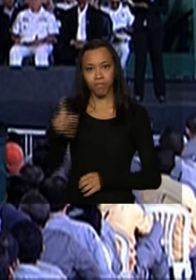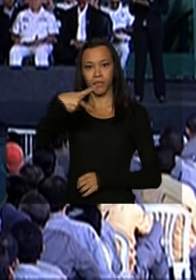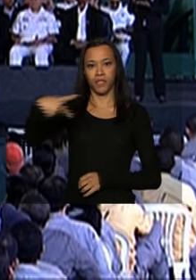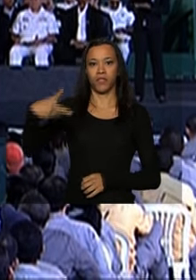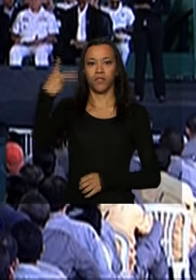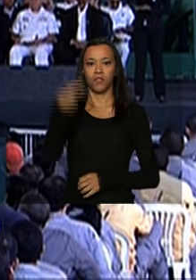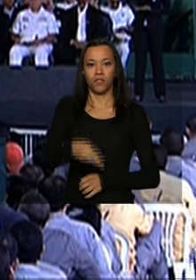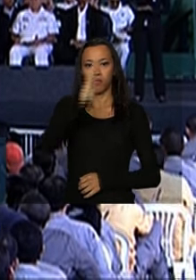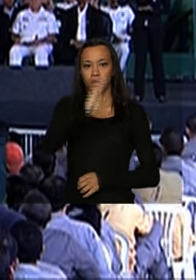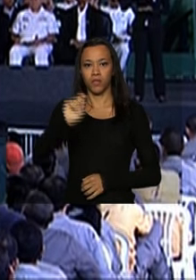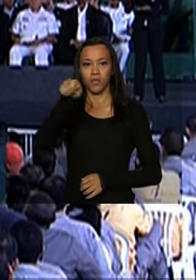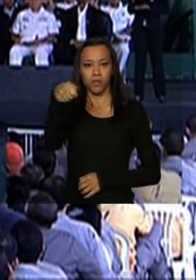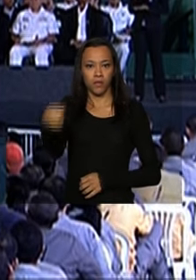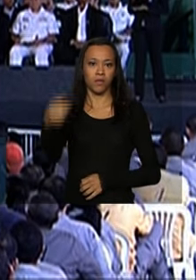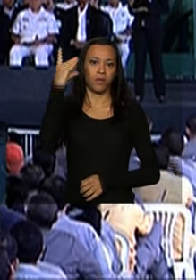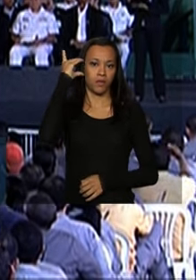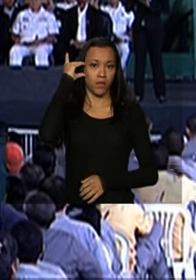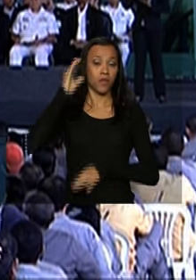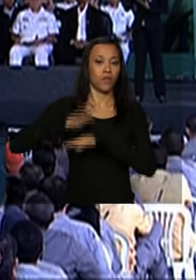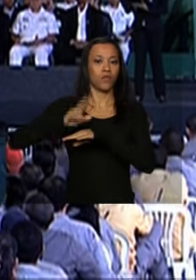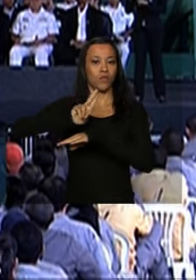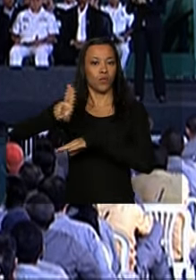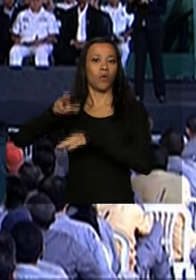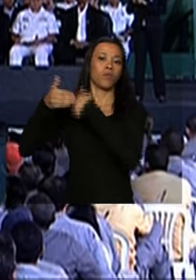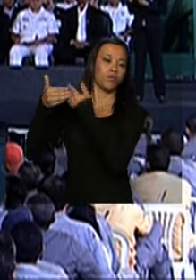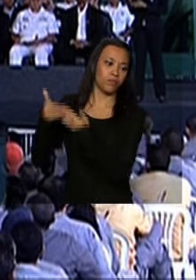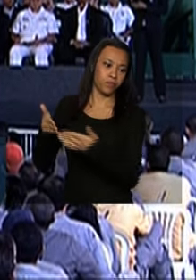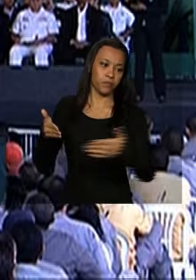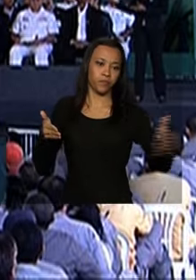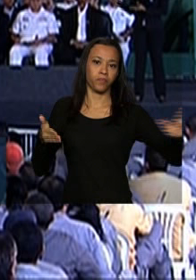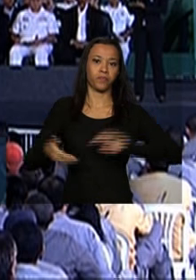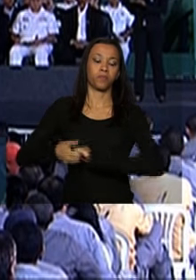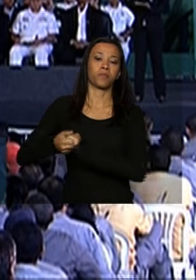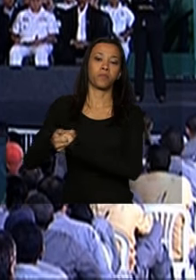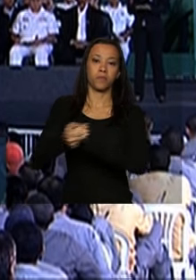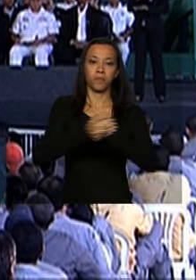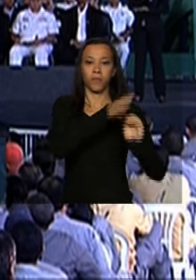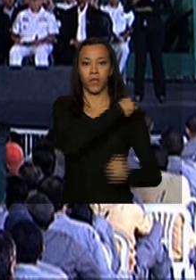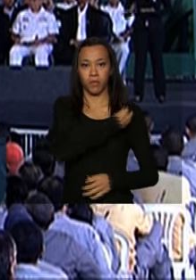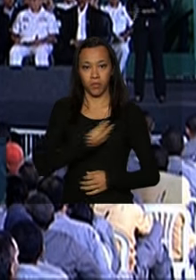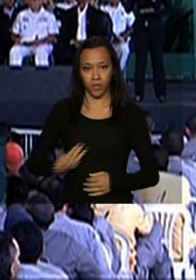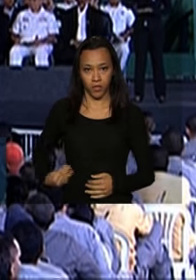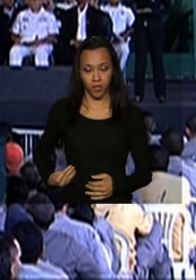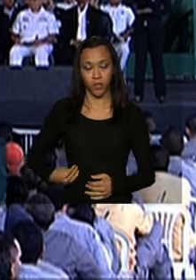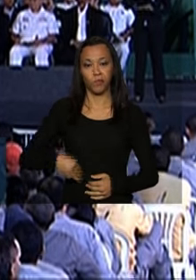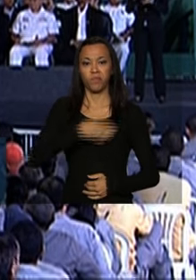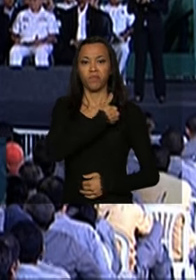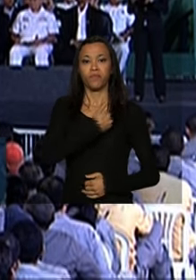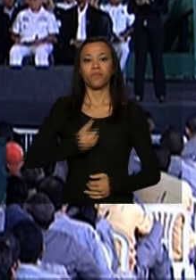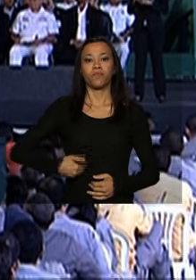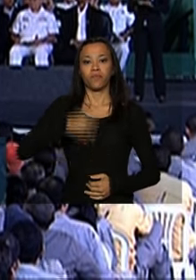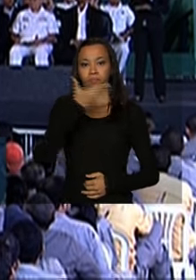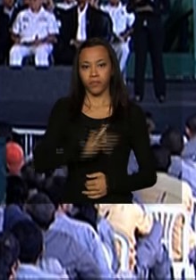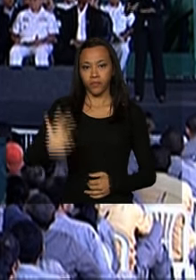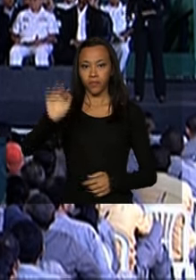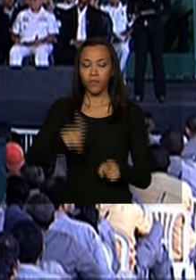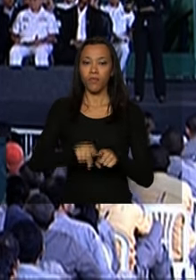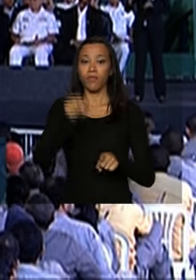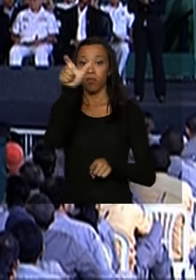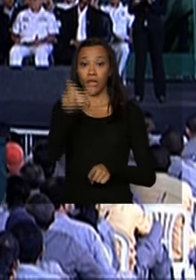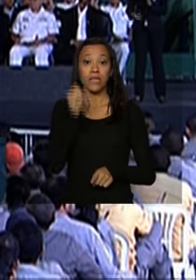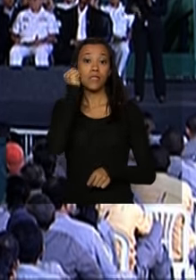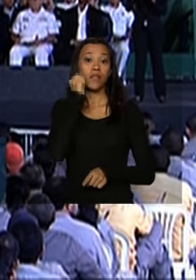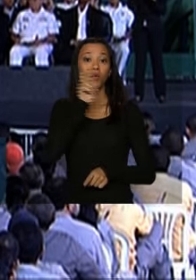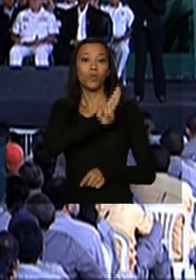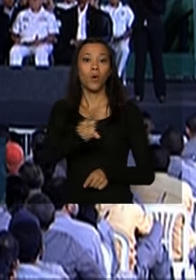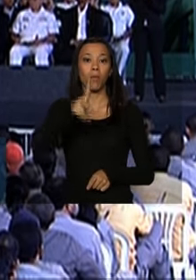Dilma Rousseff, em nome de quem saúdo a todos os ministros representando o governo federal. O senhor governador Paulo Câmara, em nome de